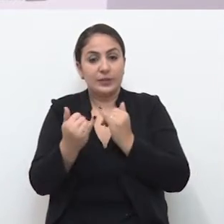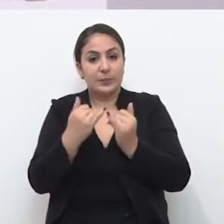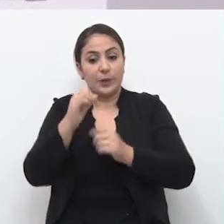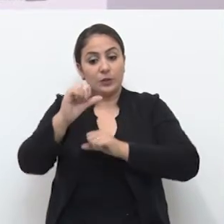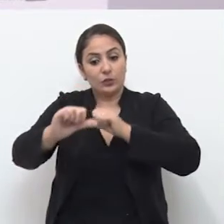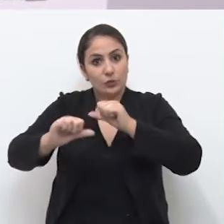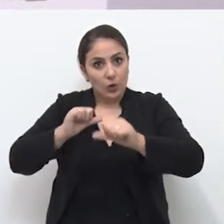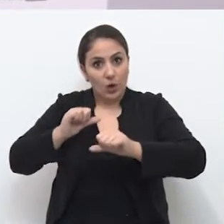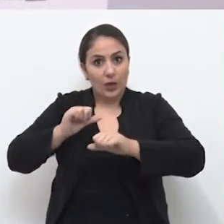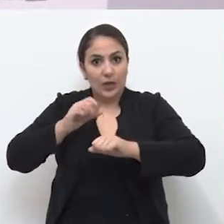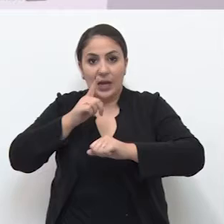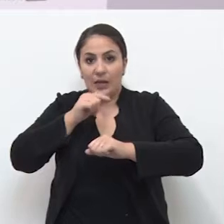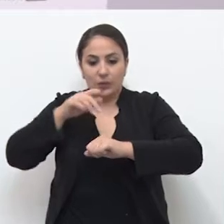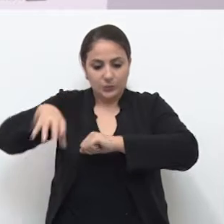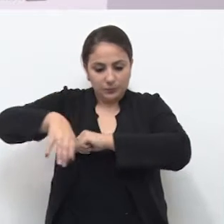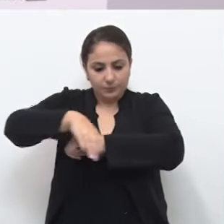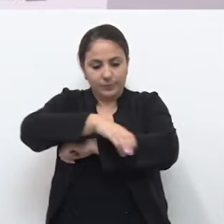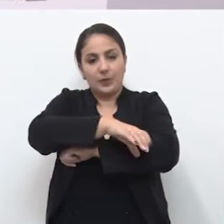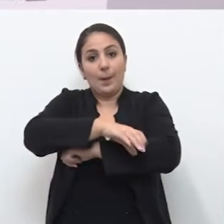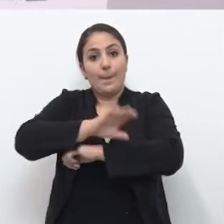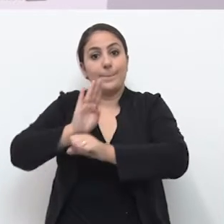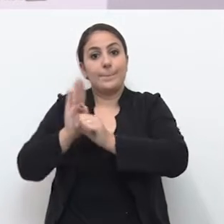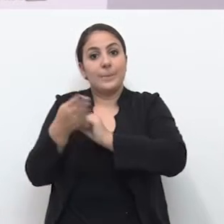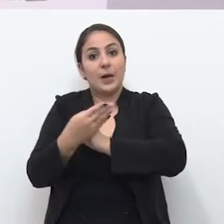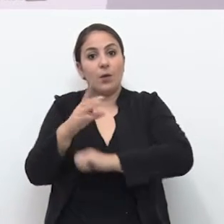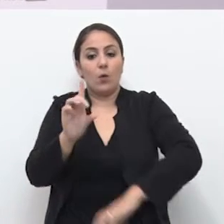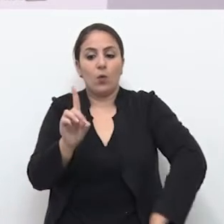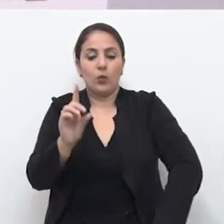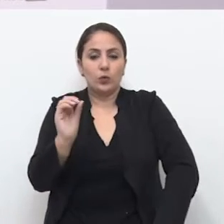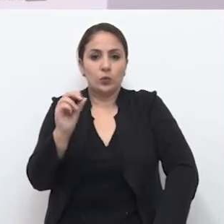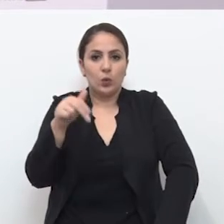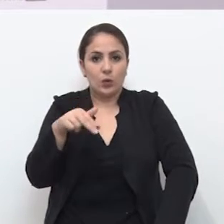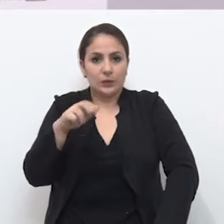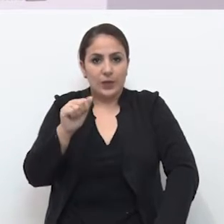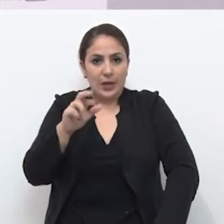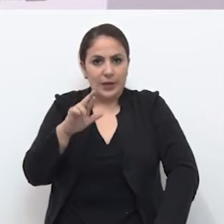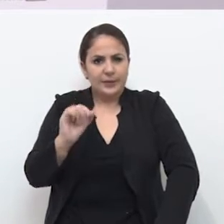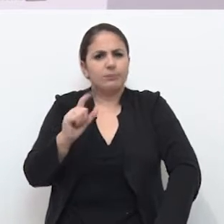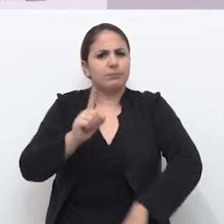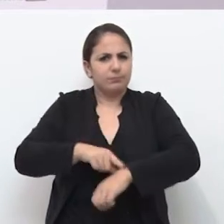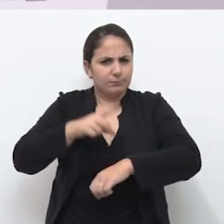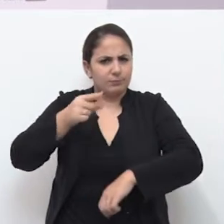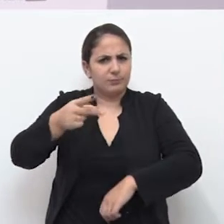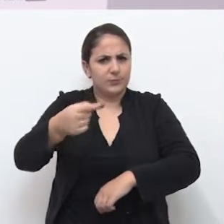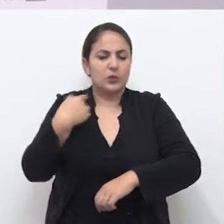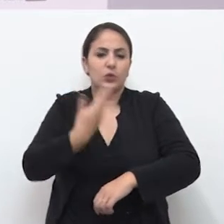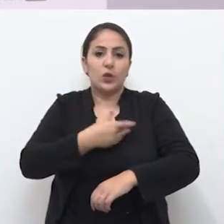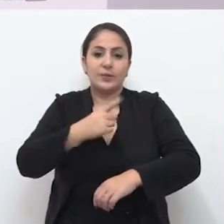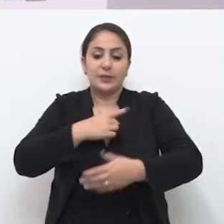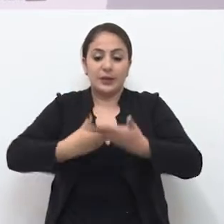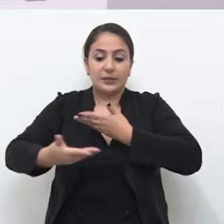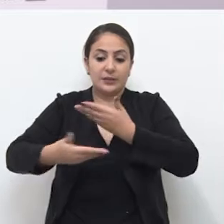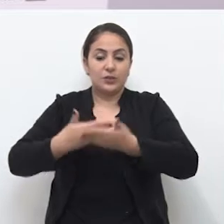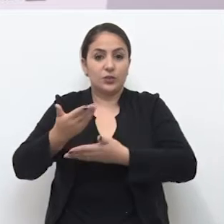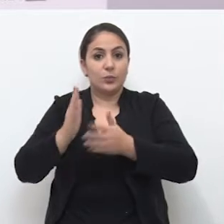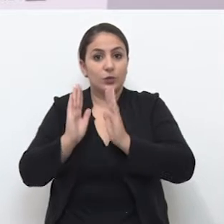da canalização pluvial no bairro Donária, que era uma demanda esperada há muito tempo. Nós temos o atendimento